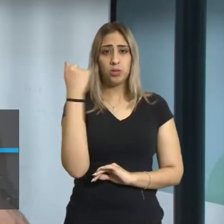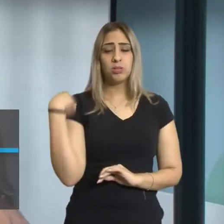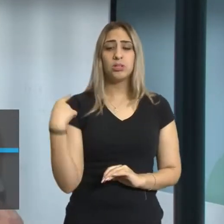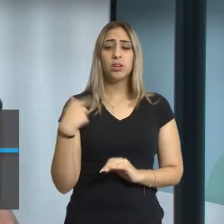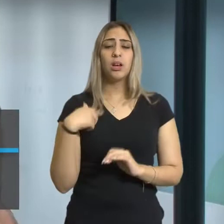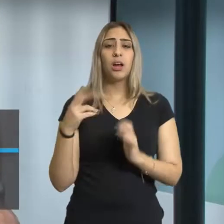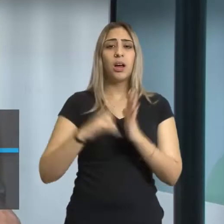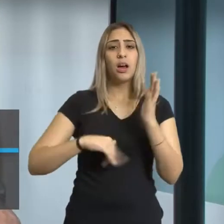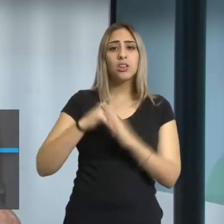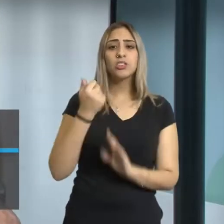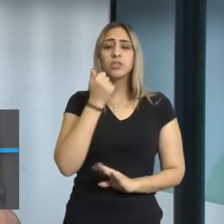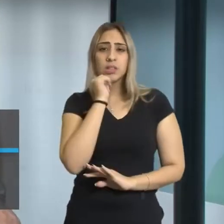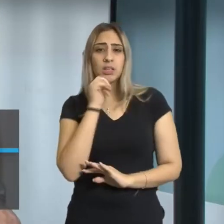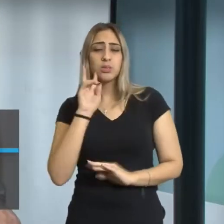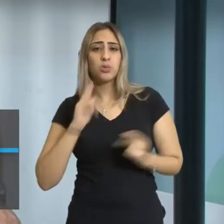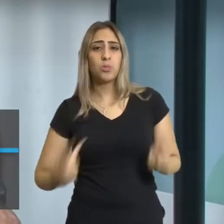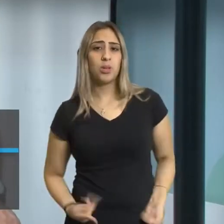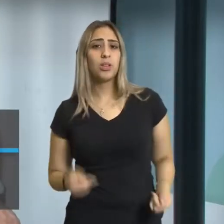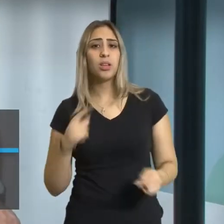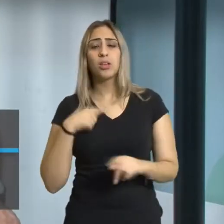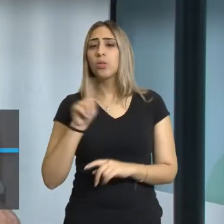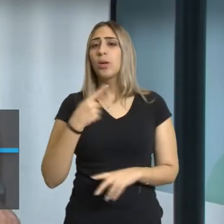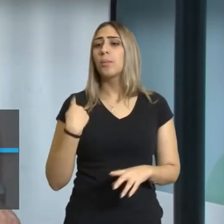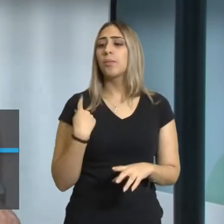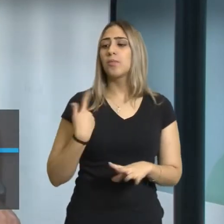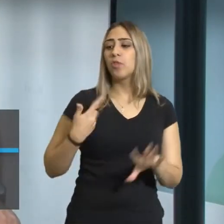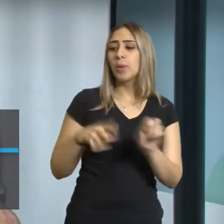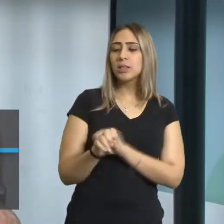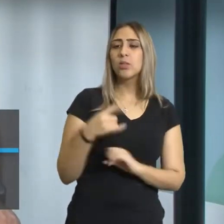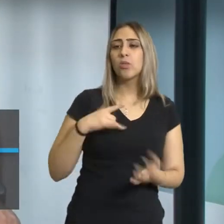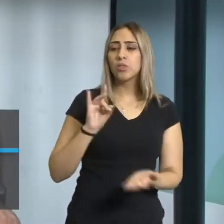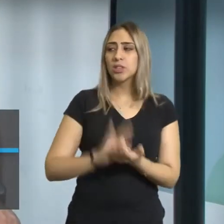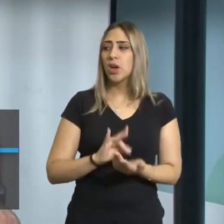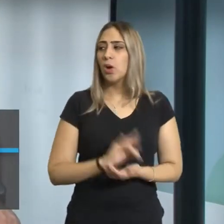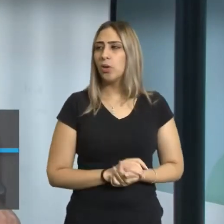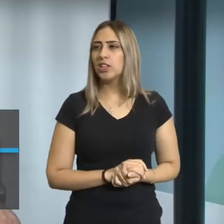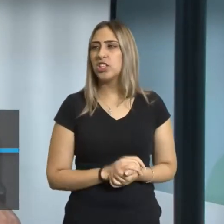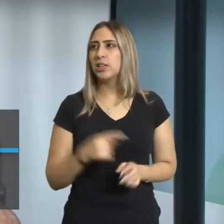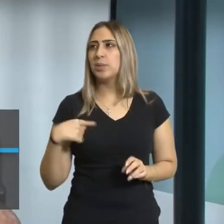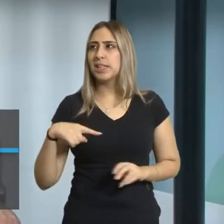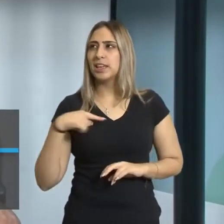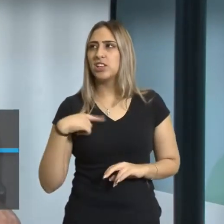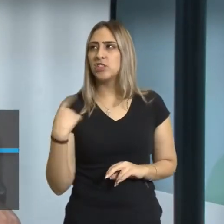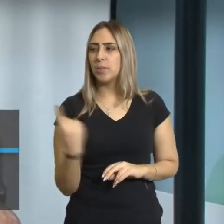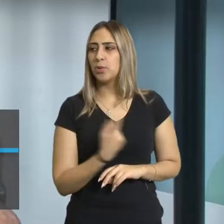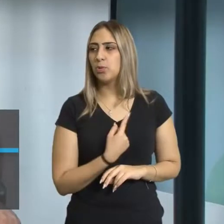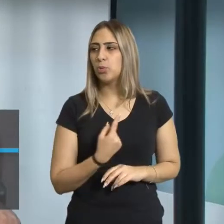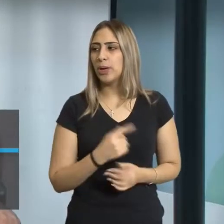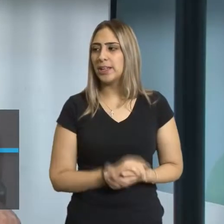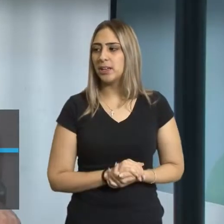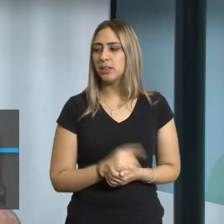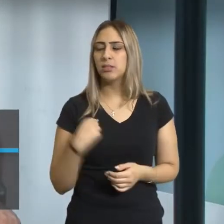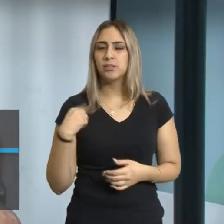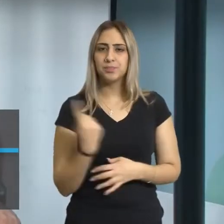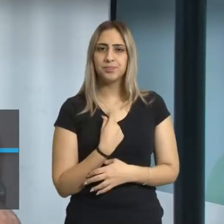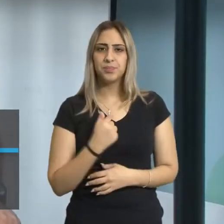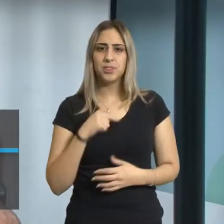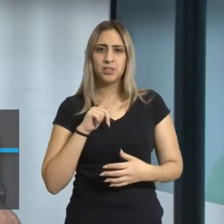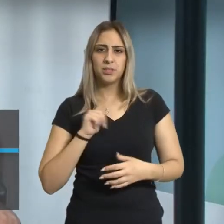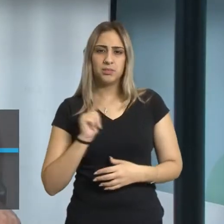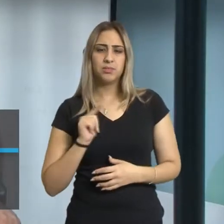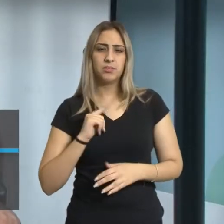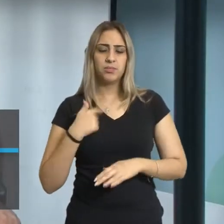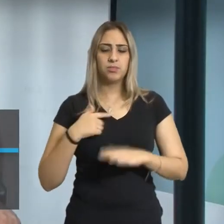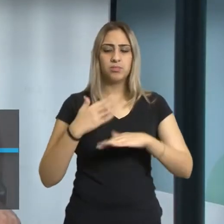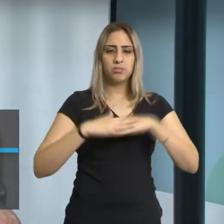EA ciência humanas inclusive é não é uma informação oficial e eu Suponho que houve em algum lugar que o dos